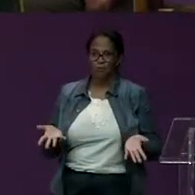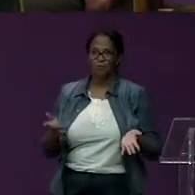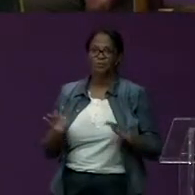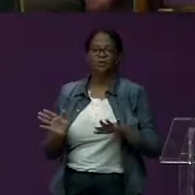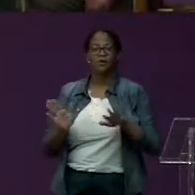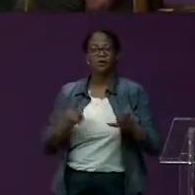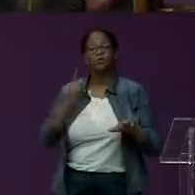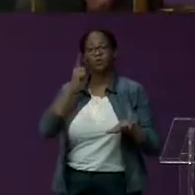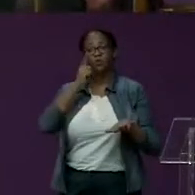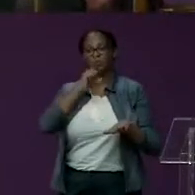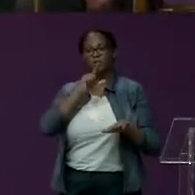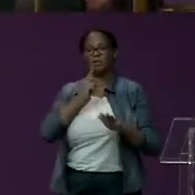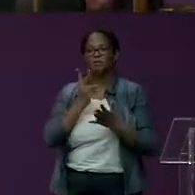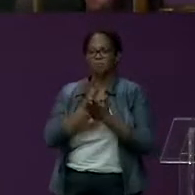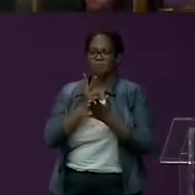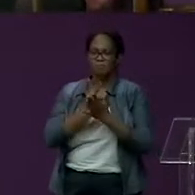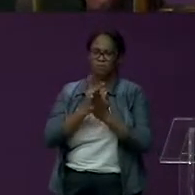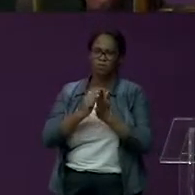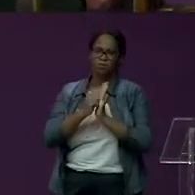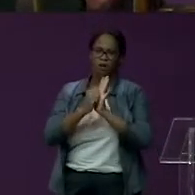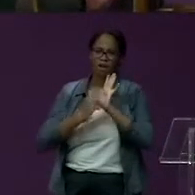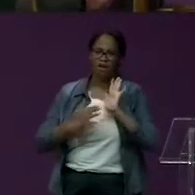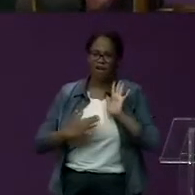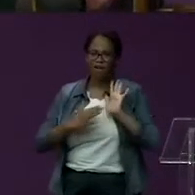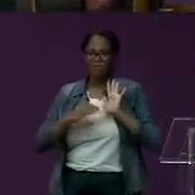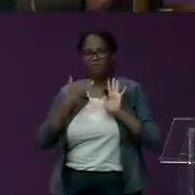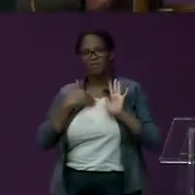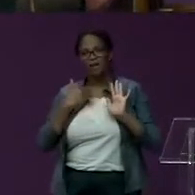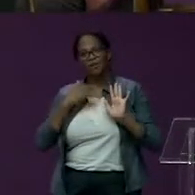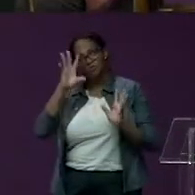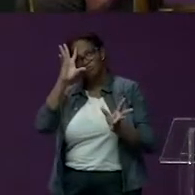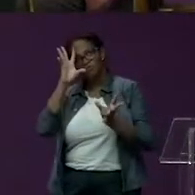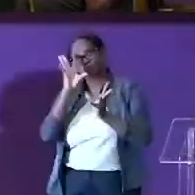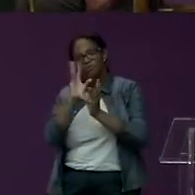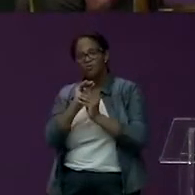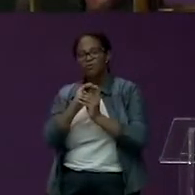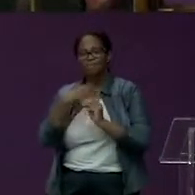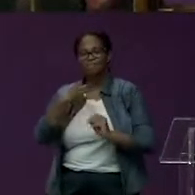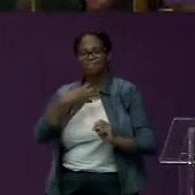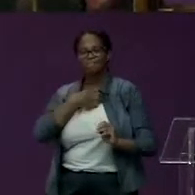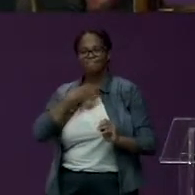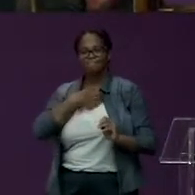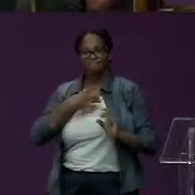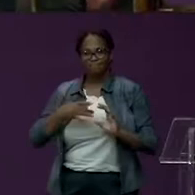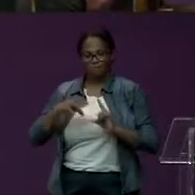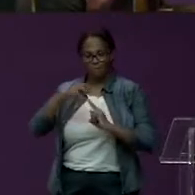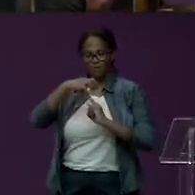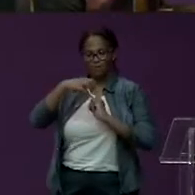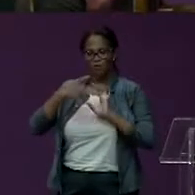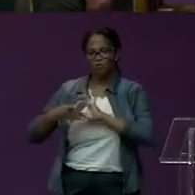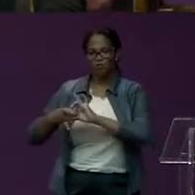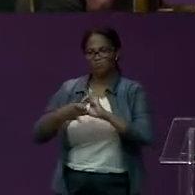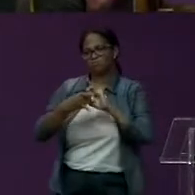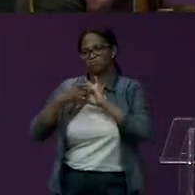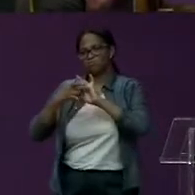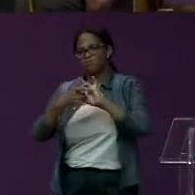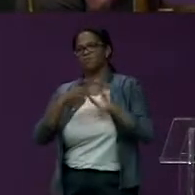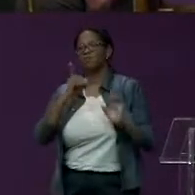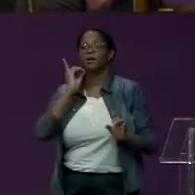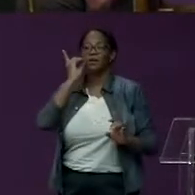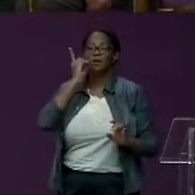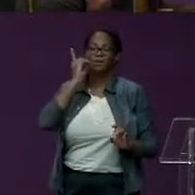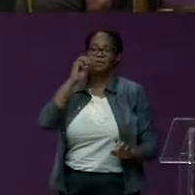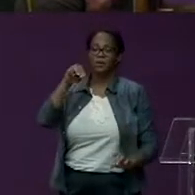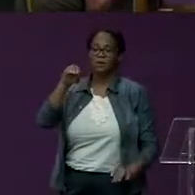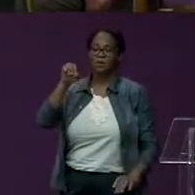procuramos manter, né, a atividade. Eu acho que isso por si só fala desse espírito Fiocruz, né, que o deputado